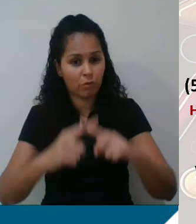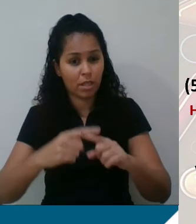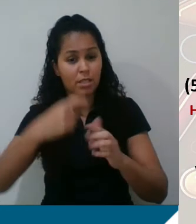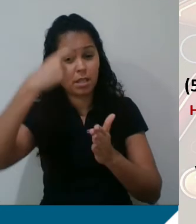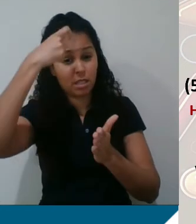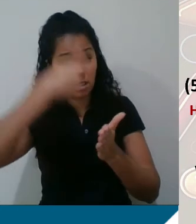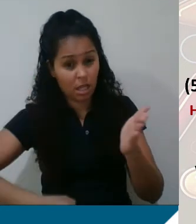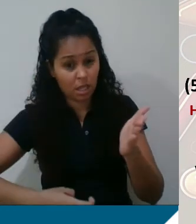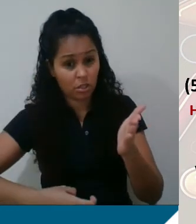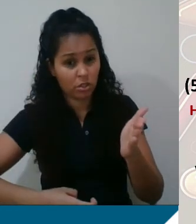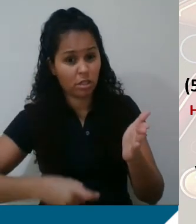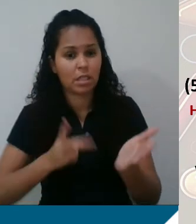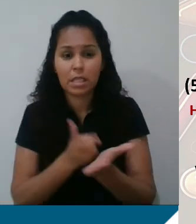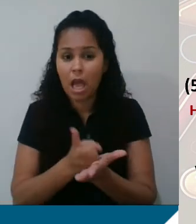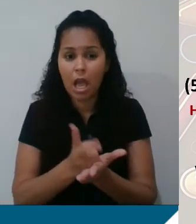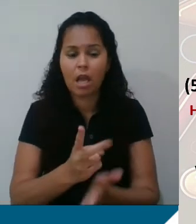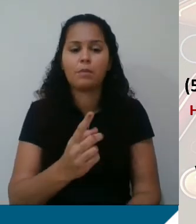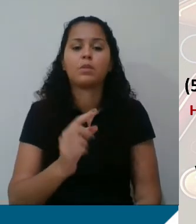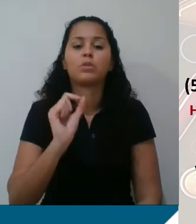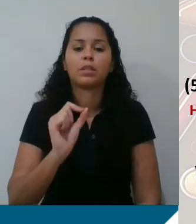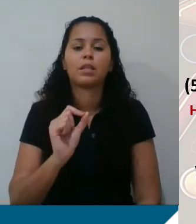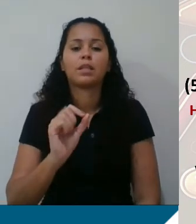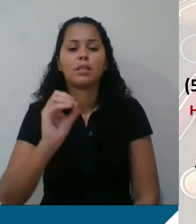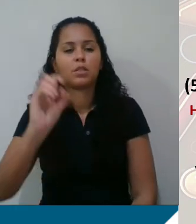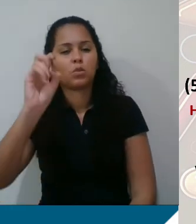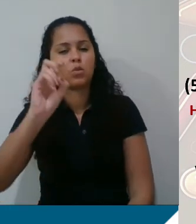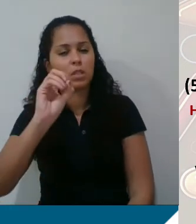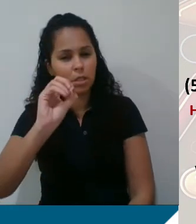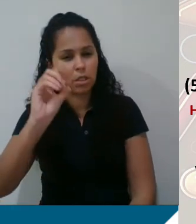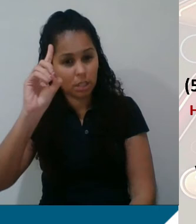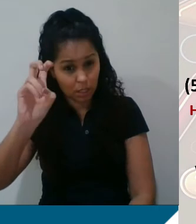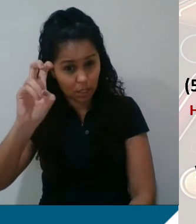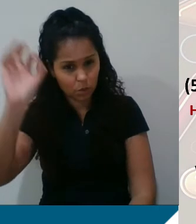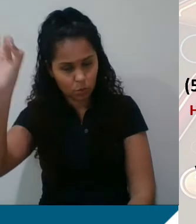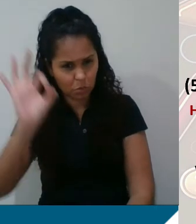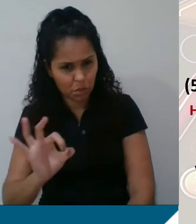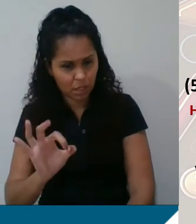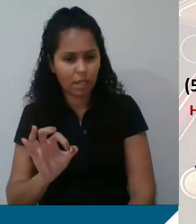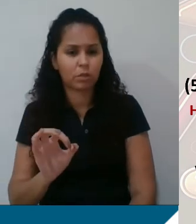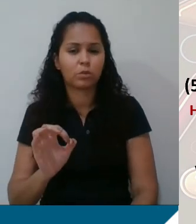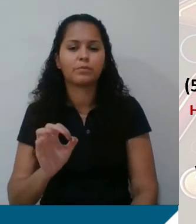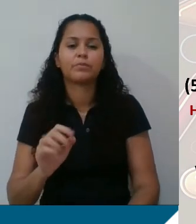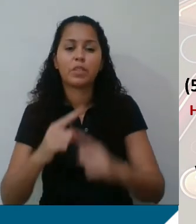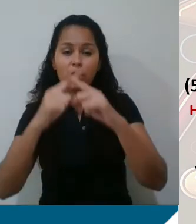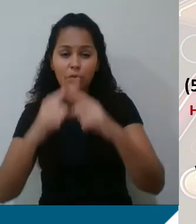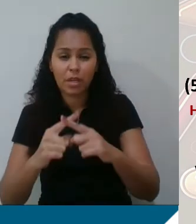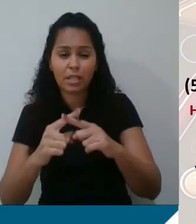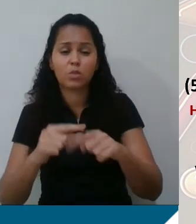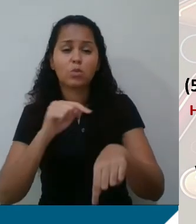ela é única, né? No caso, ela foi sempre de 5%, elevado ao período, a quantos meses aquilo ficou